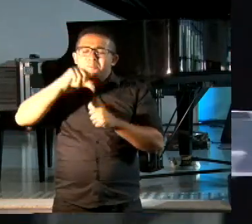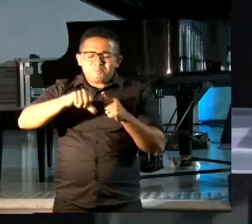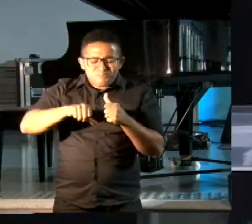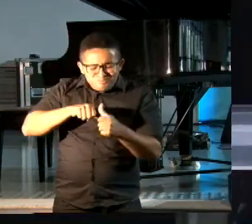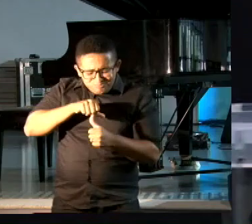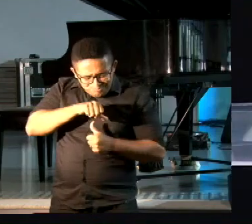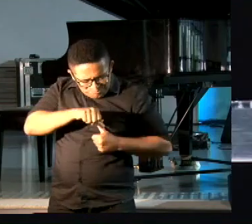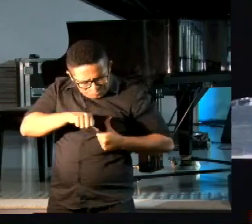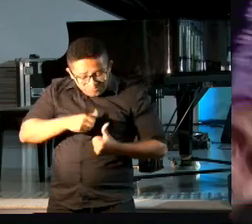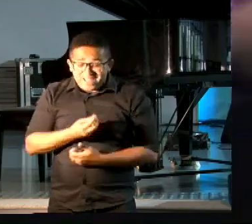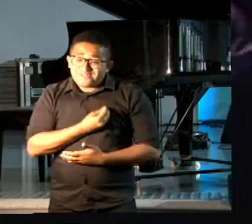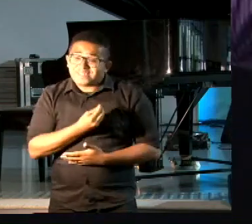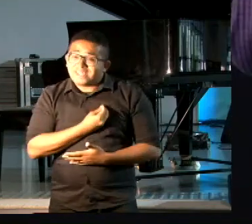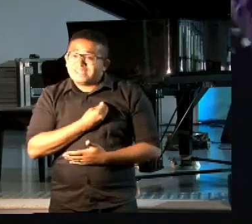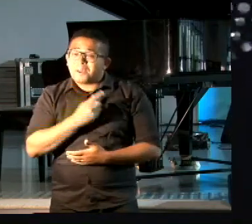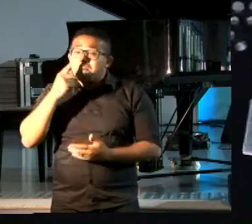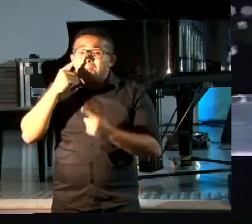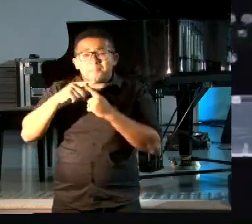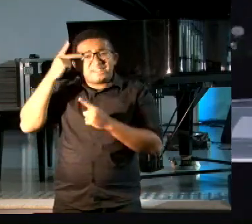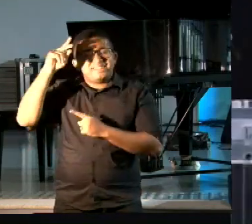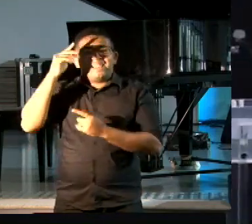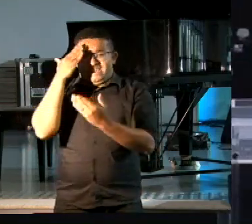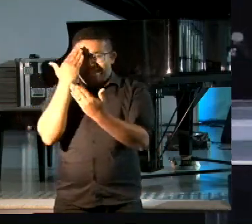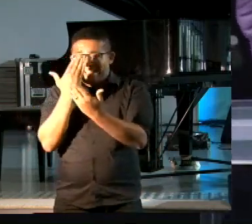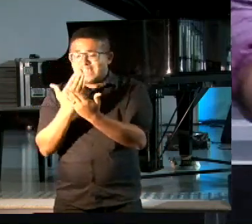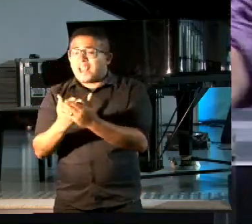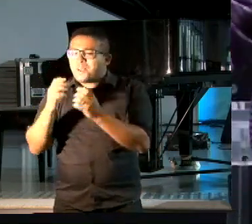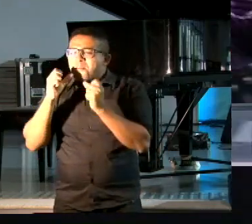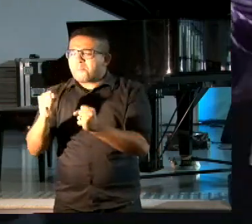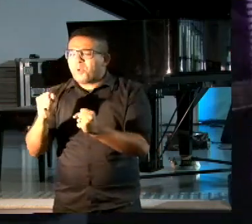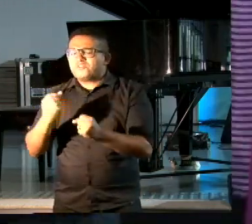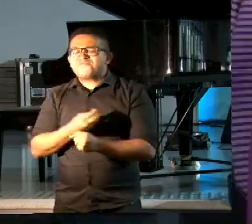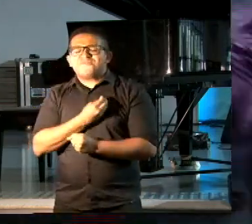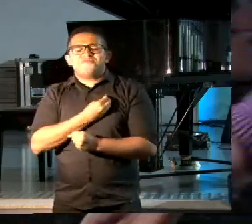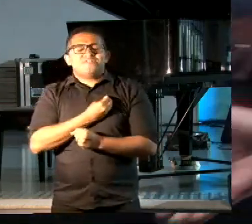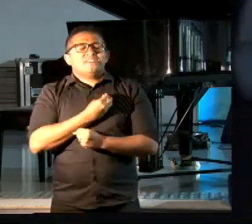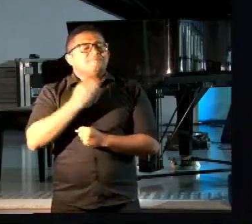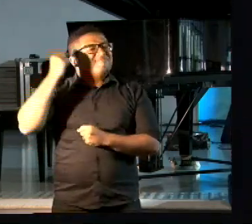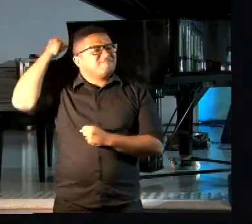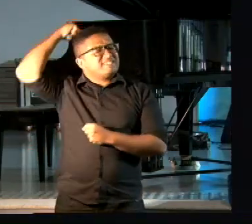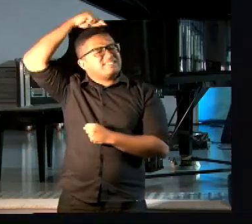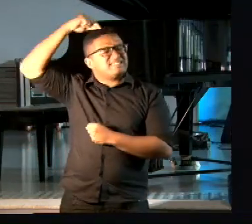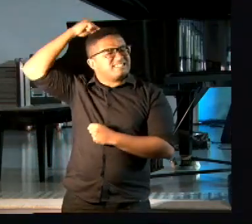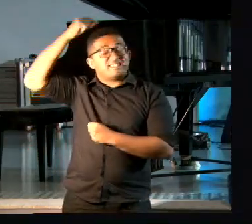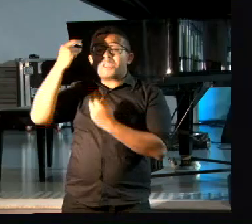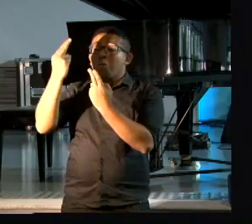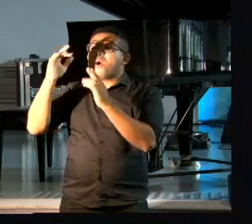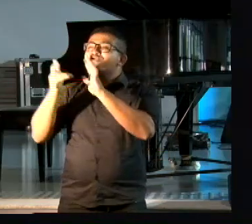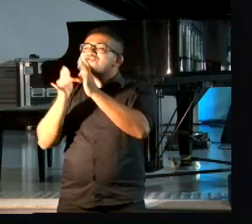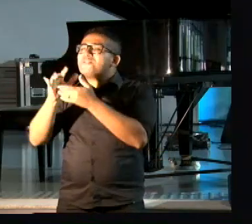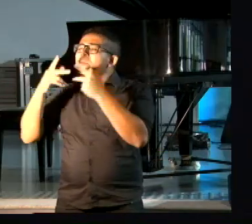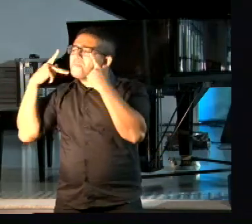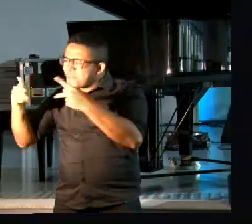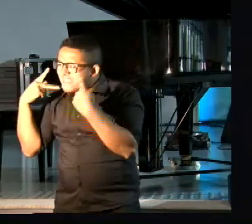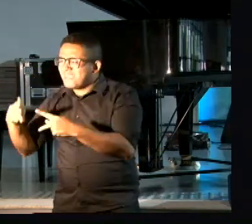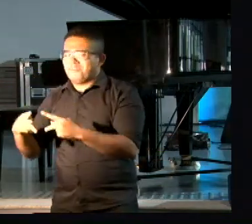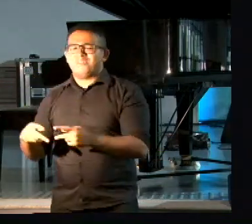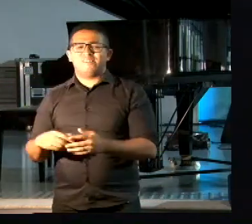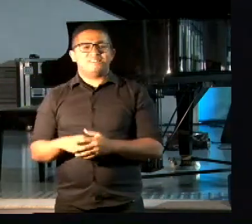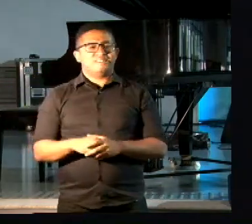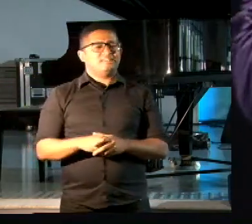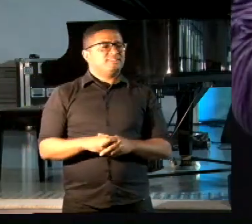comportamento, para que creiam que é possível viver o Evangelho exatamente como Jesus pregou.